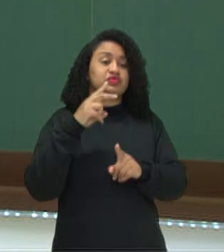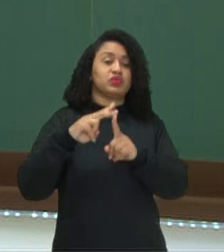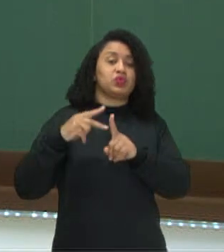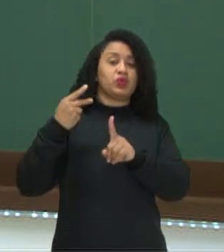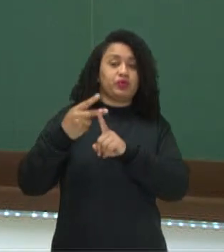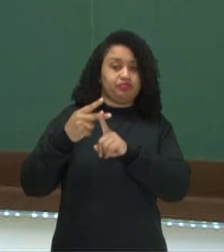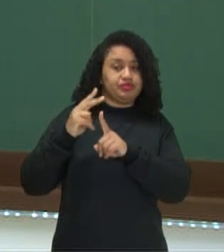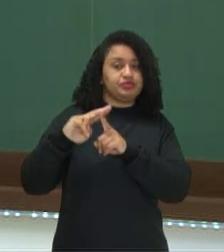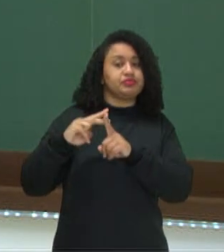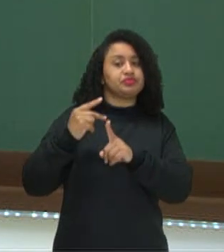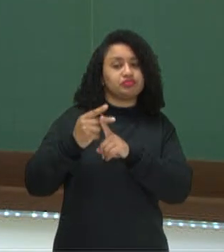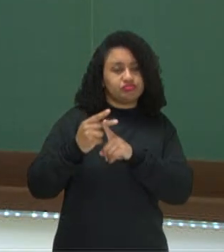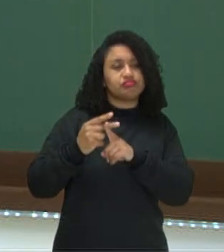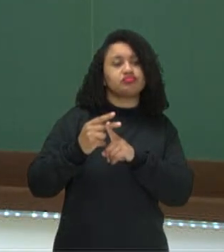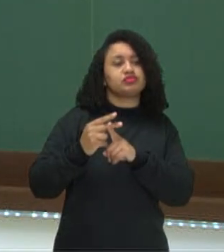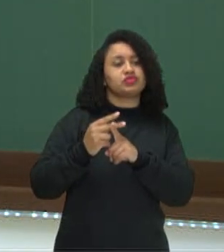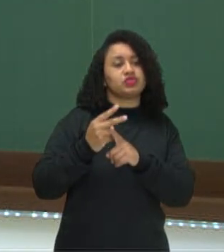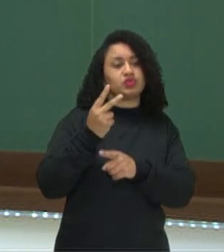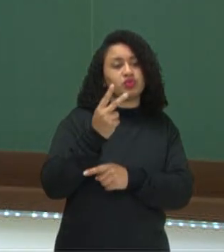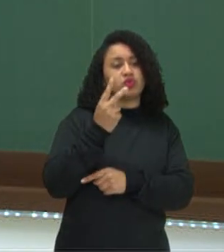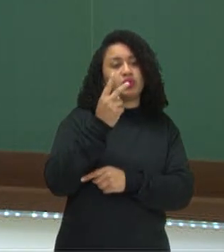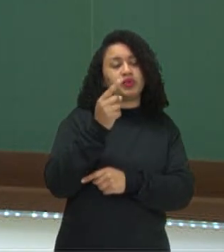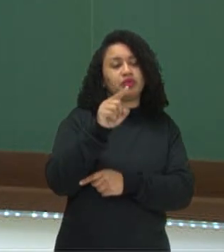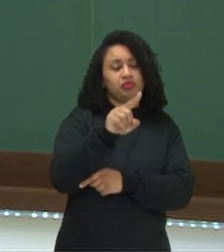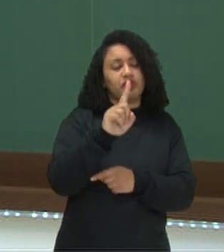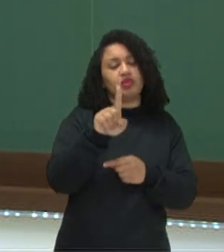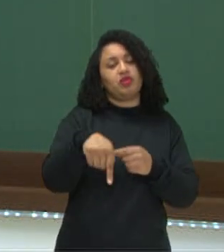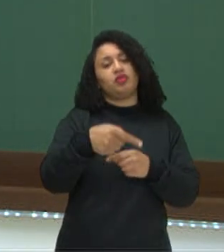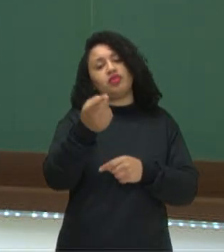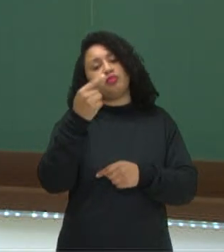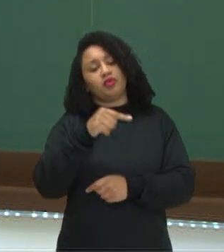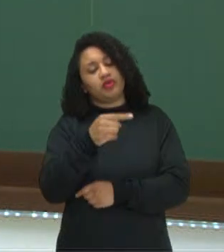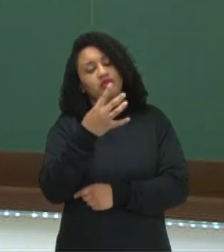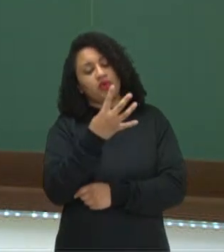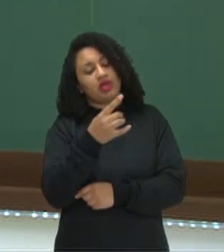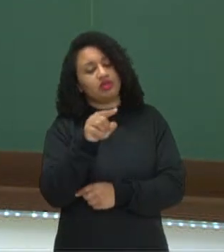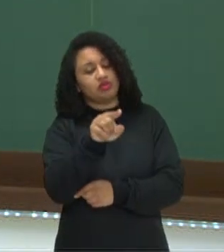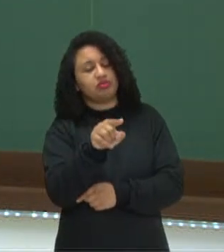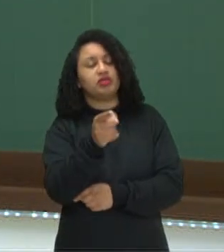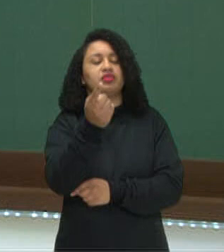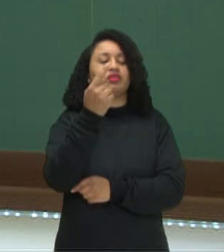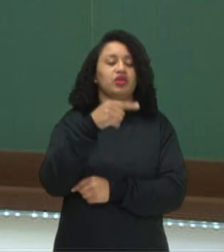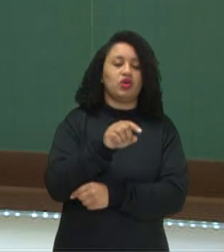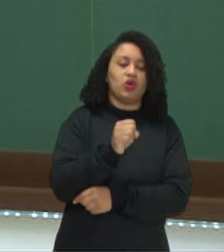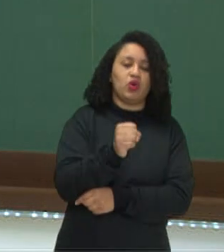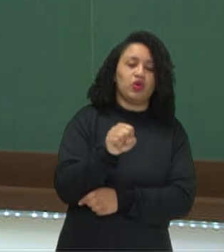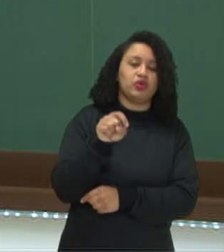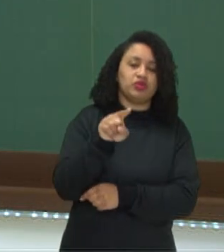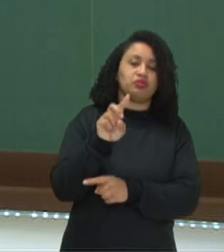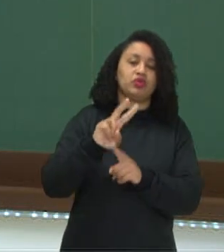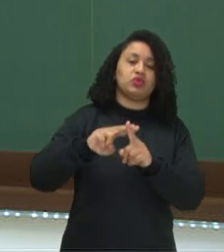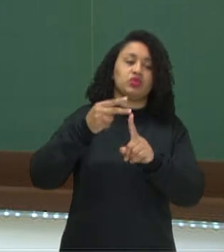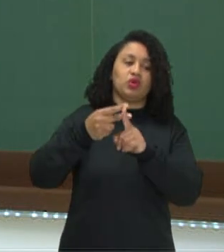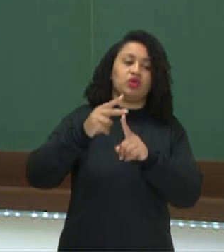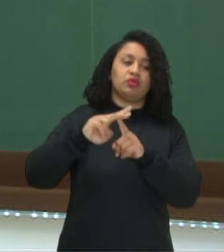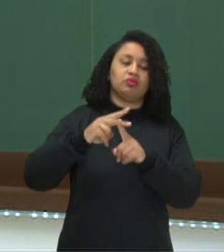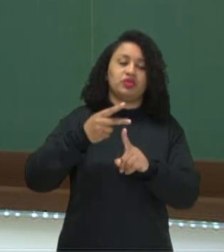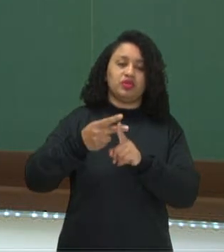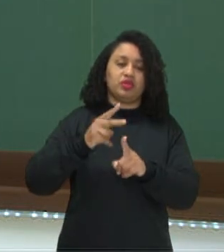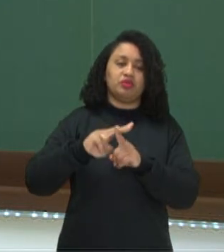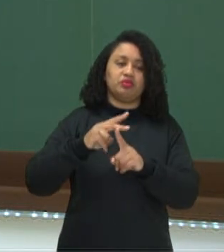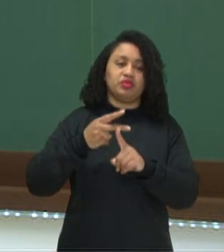dobrando. De 2.000 foi para 4.000, de 4.000 para 8.000, de 8.000